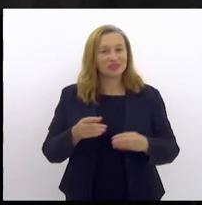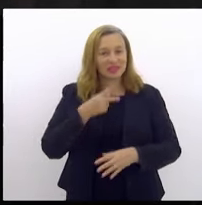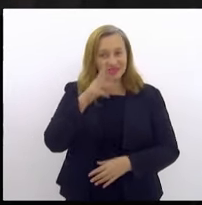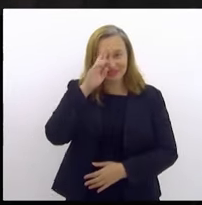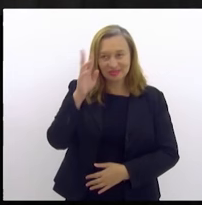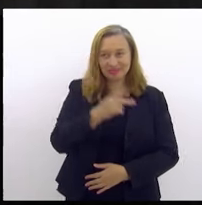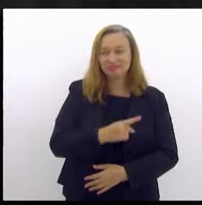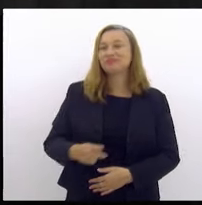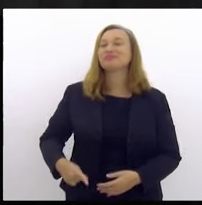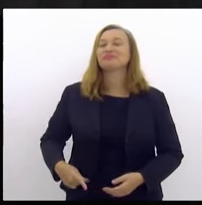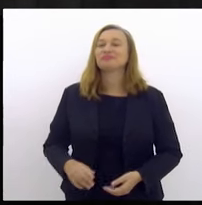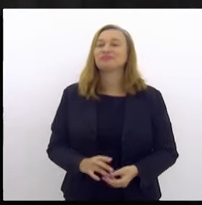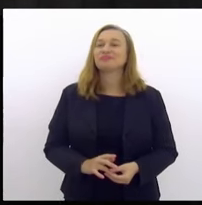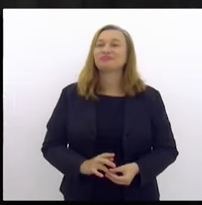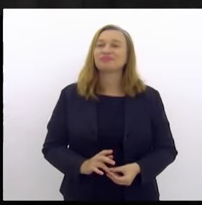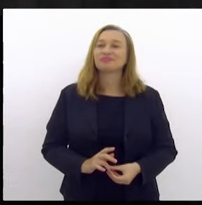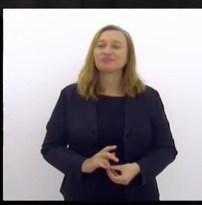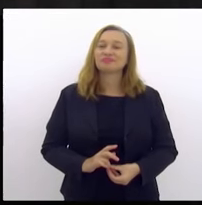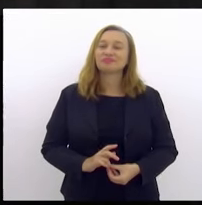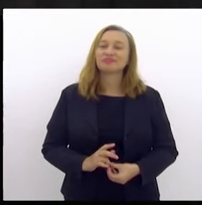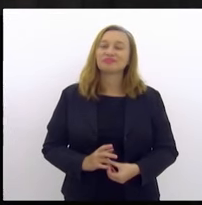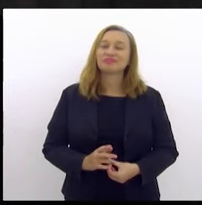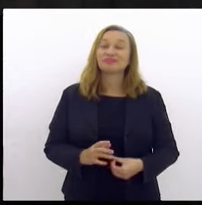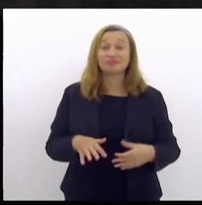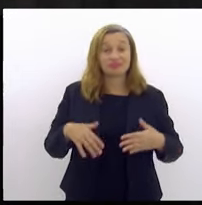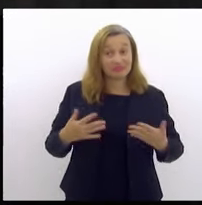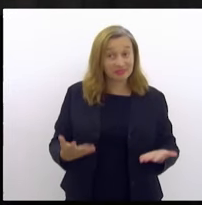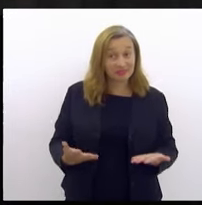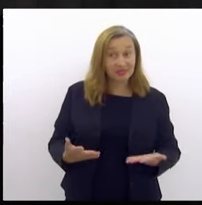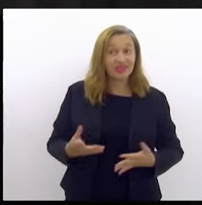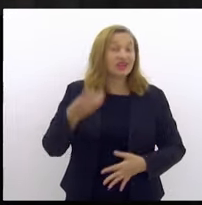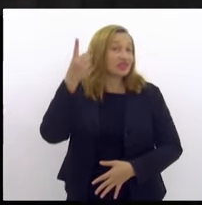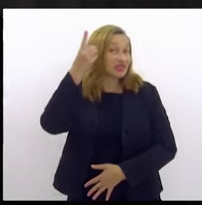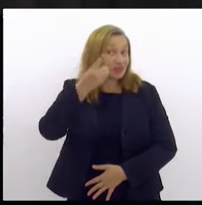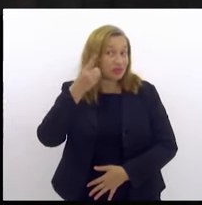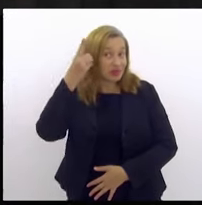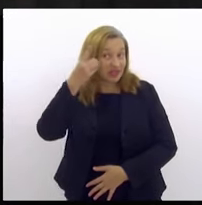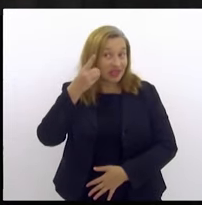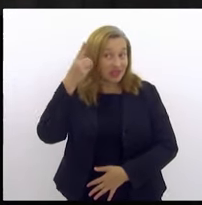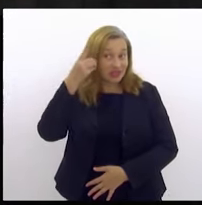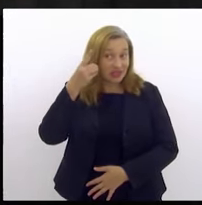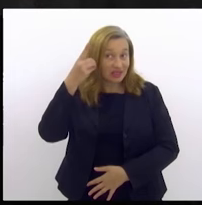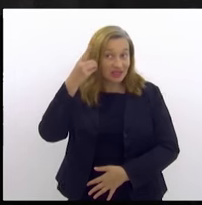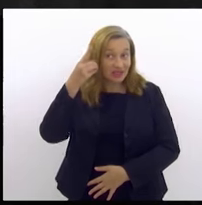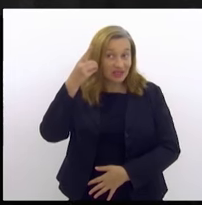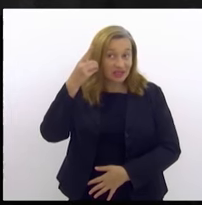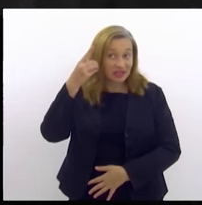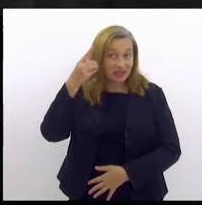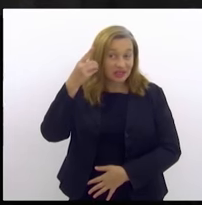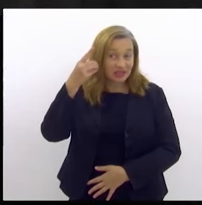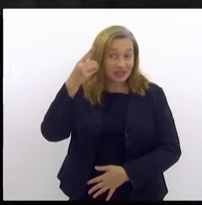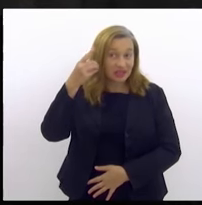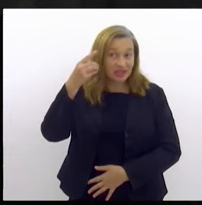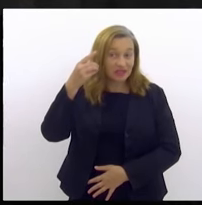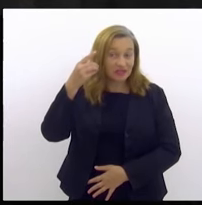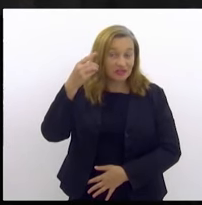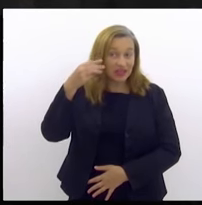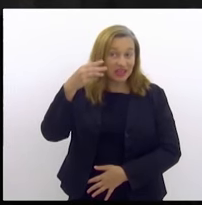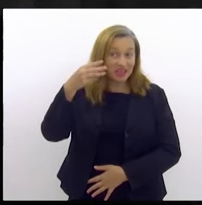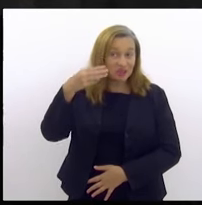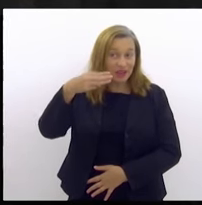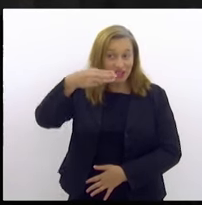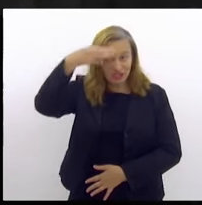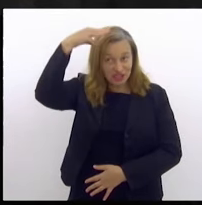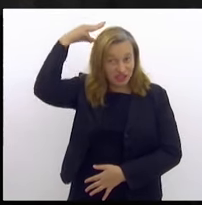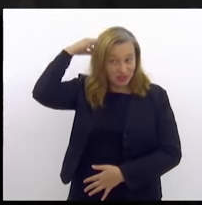presidente, quando digo que o deputado Márcio Pacheco fez um voto